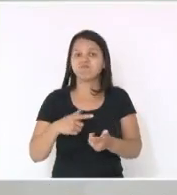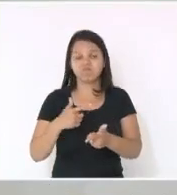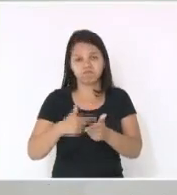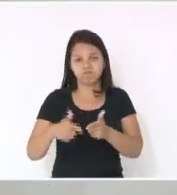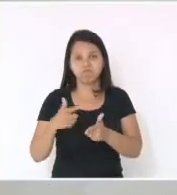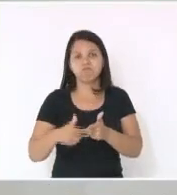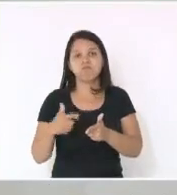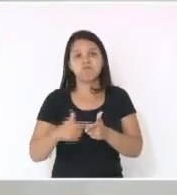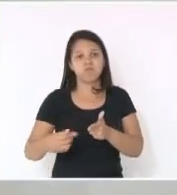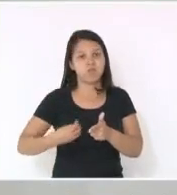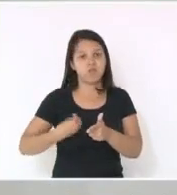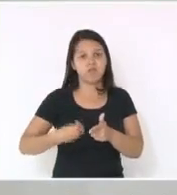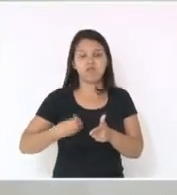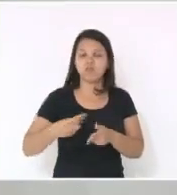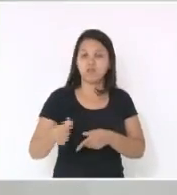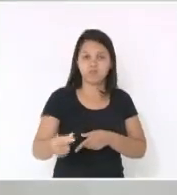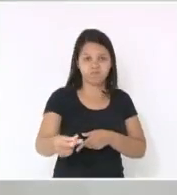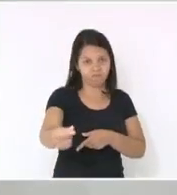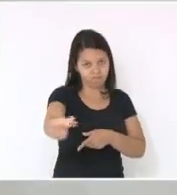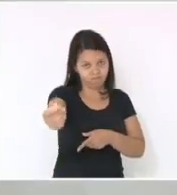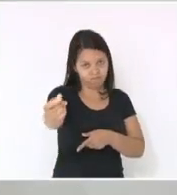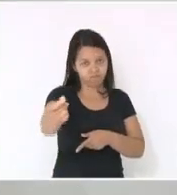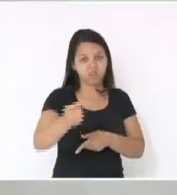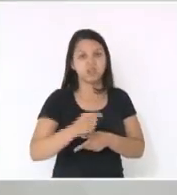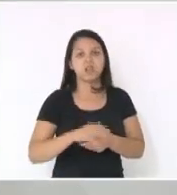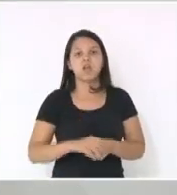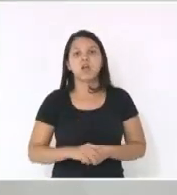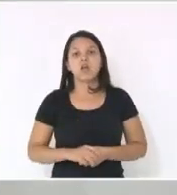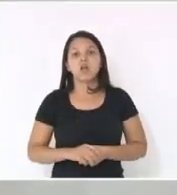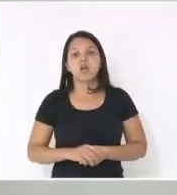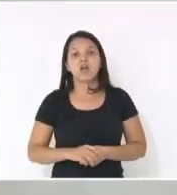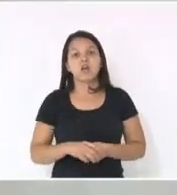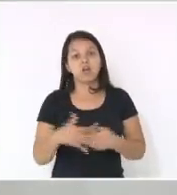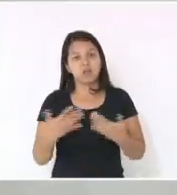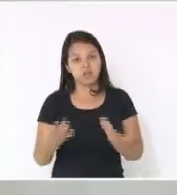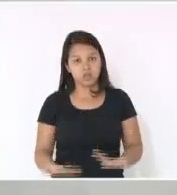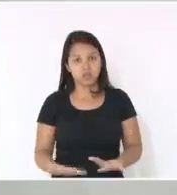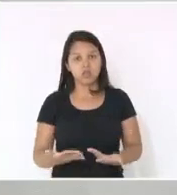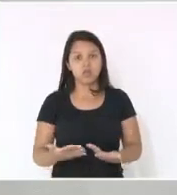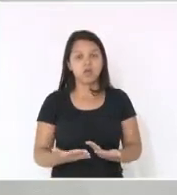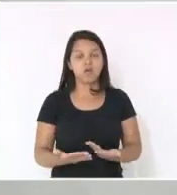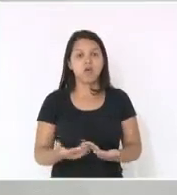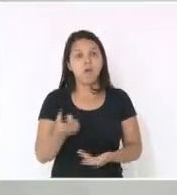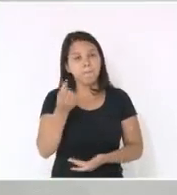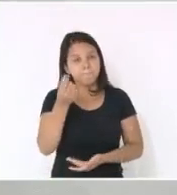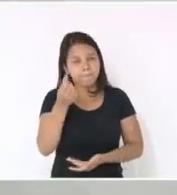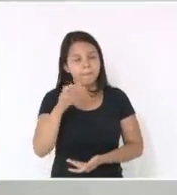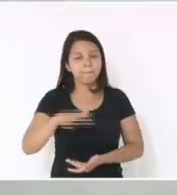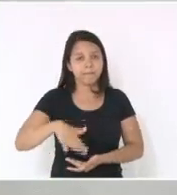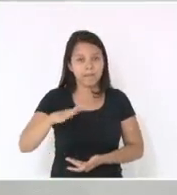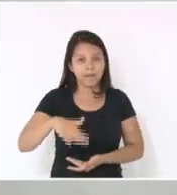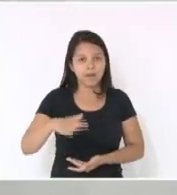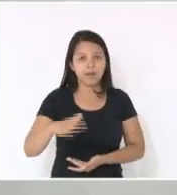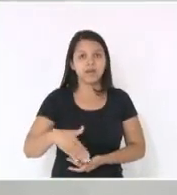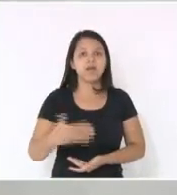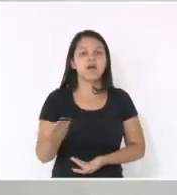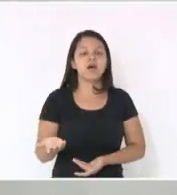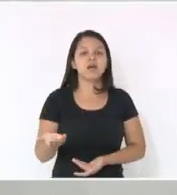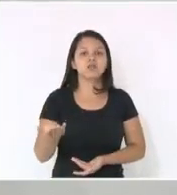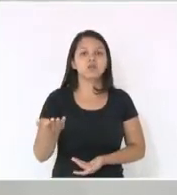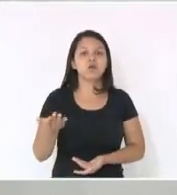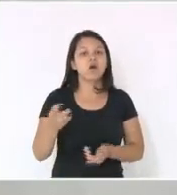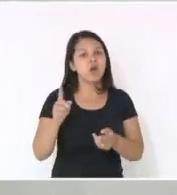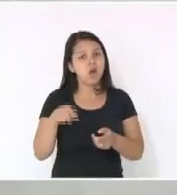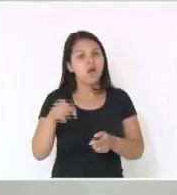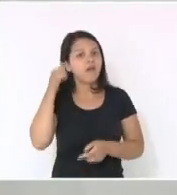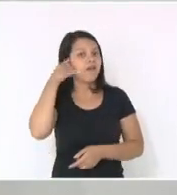E, com certeza, o mais prudente disso e o mais barato, inclusive economicamente, é a